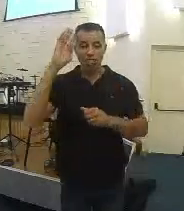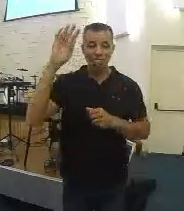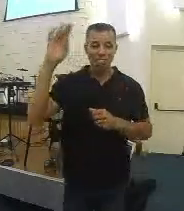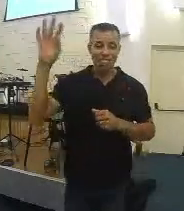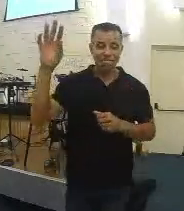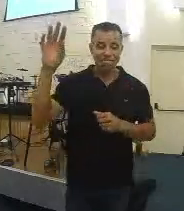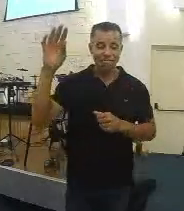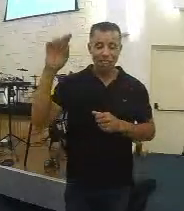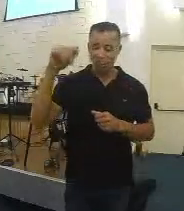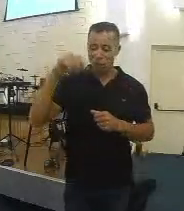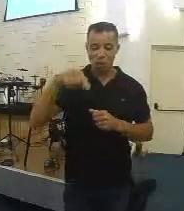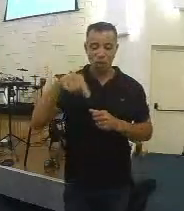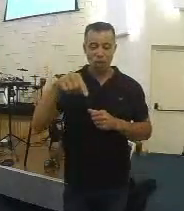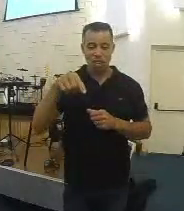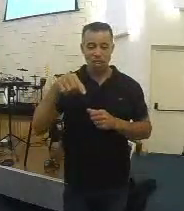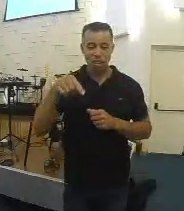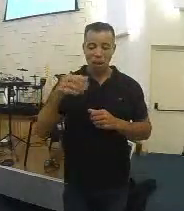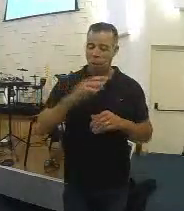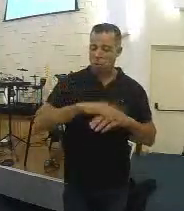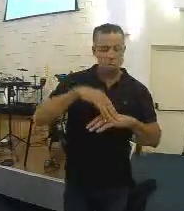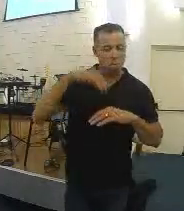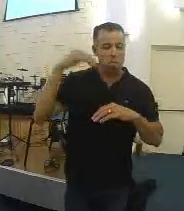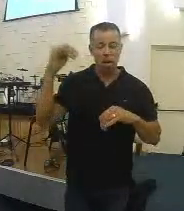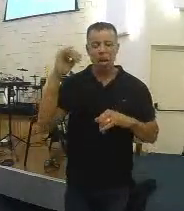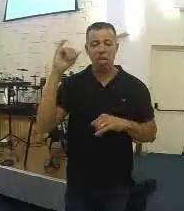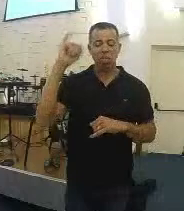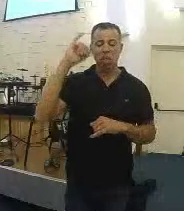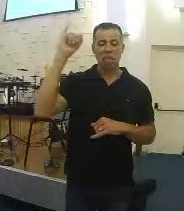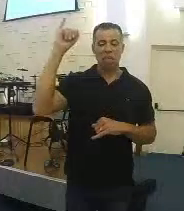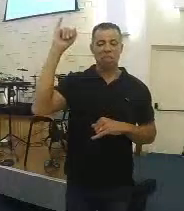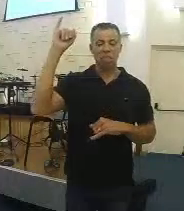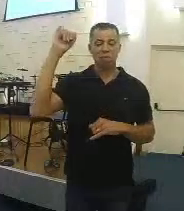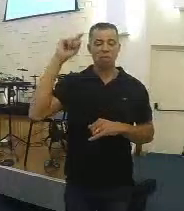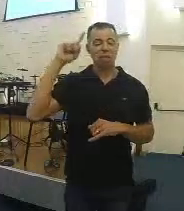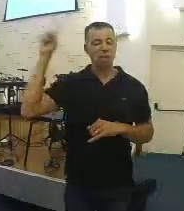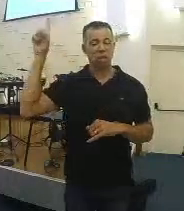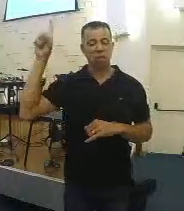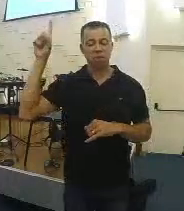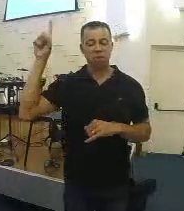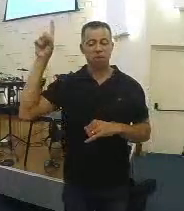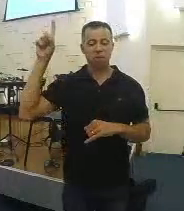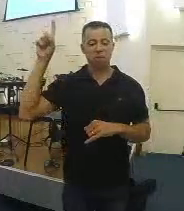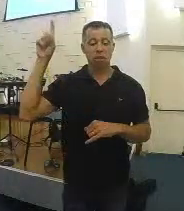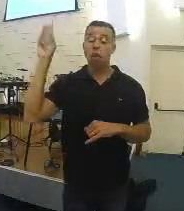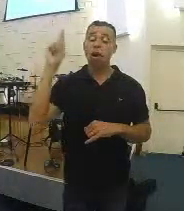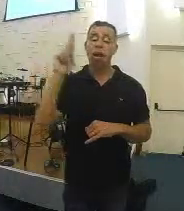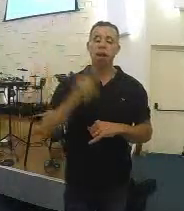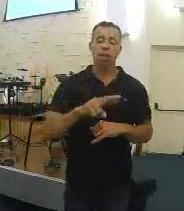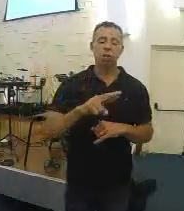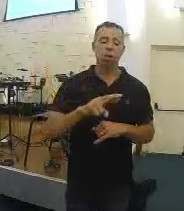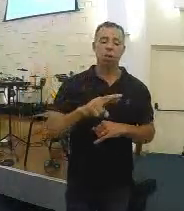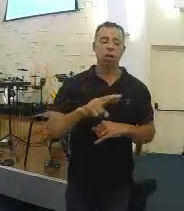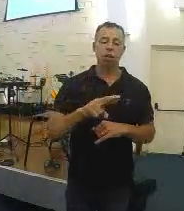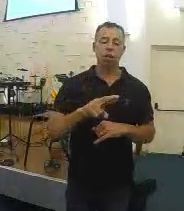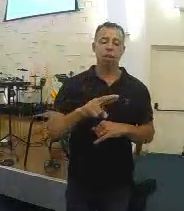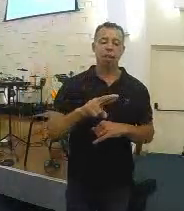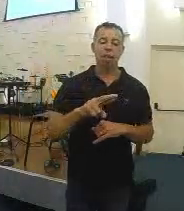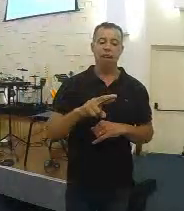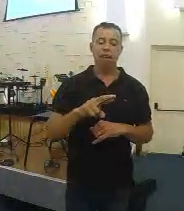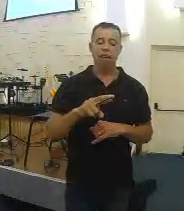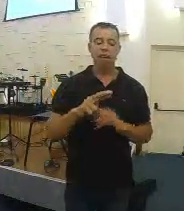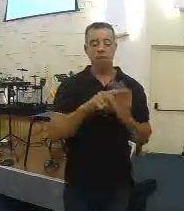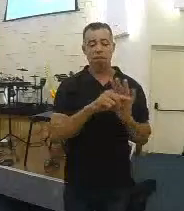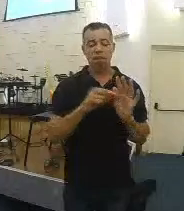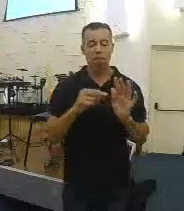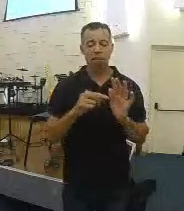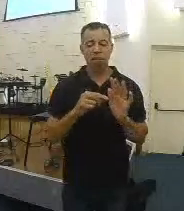Você é o centro do coração de Deus, Ele vai fazer tudo o que você quer. Qual é a resposta de Jonatas? Vão em paz, versículo 6.